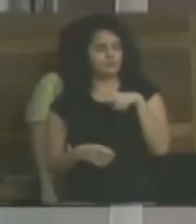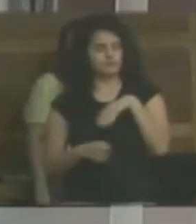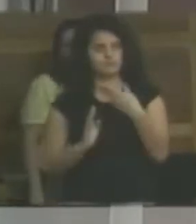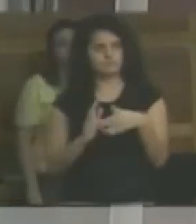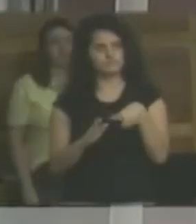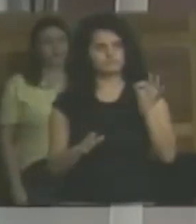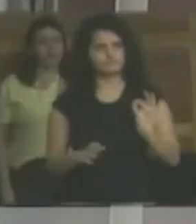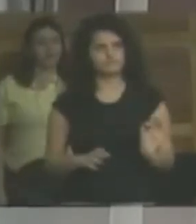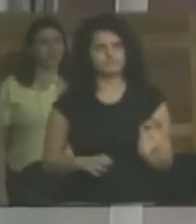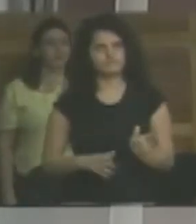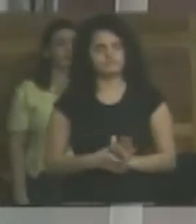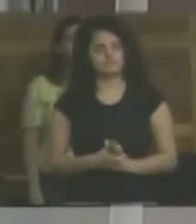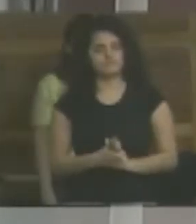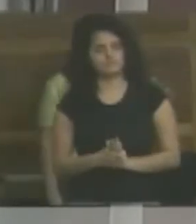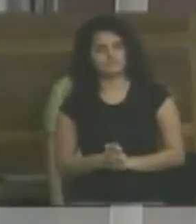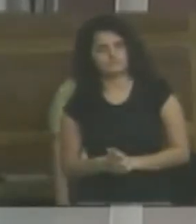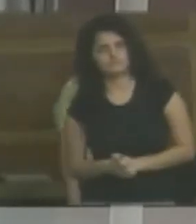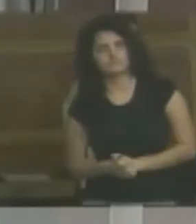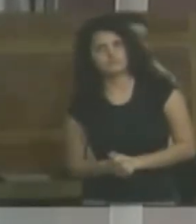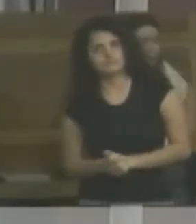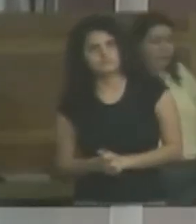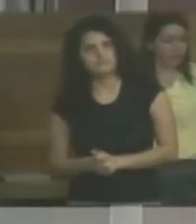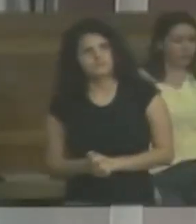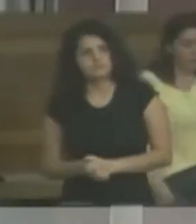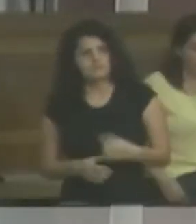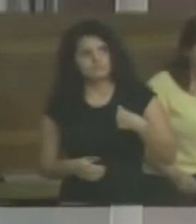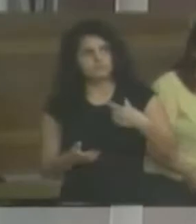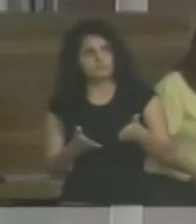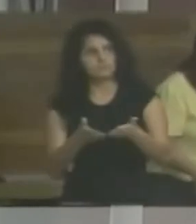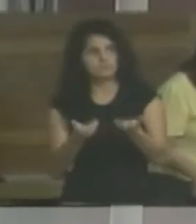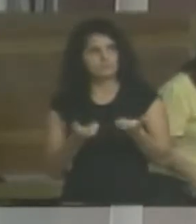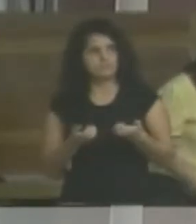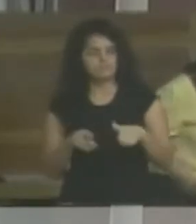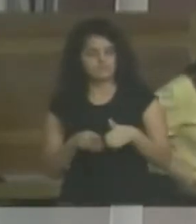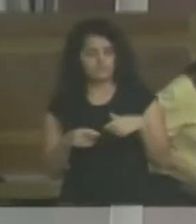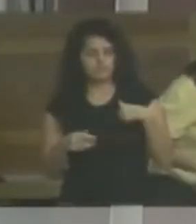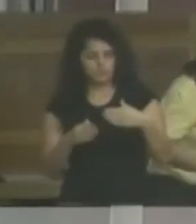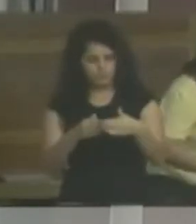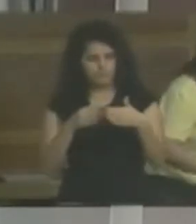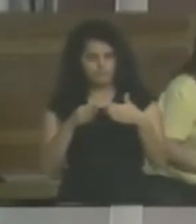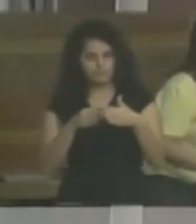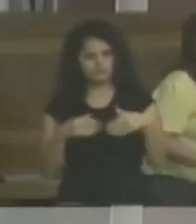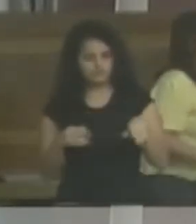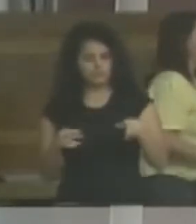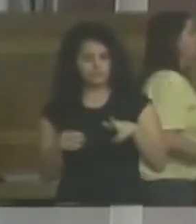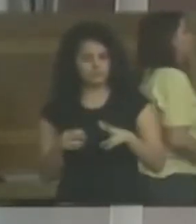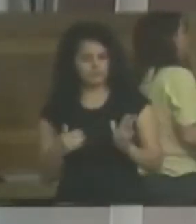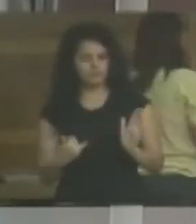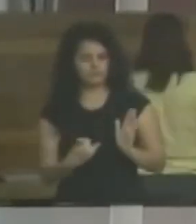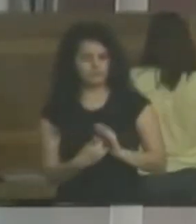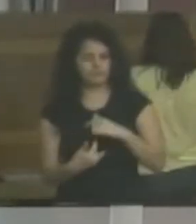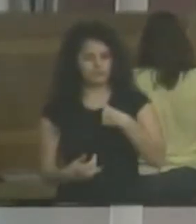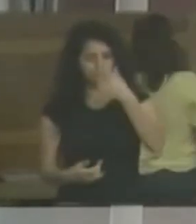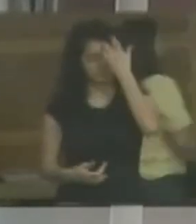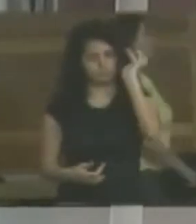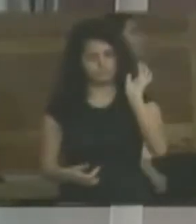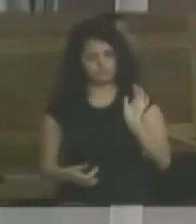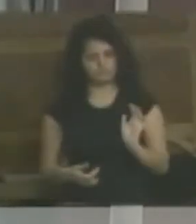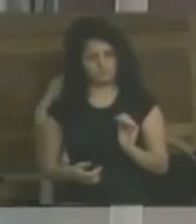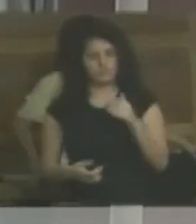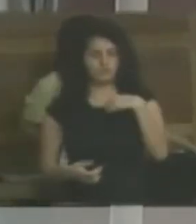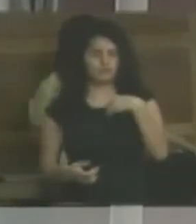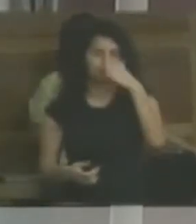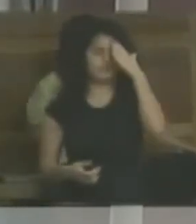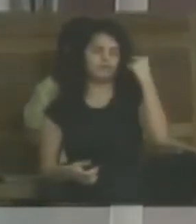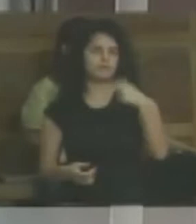tudo certo. Então, eu queria também, isso eu vou pedir, gente, eu vou pedir em forma de requerimento, eu sei que não vai passar,